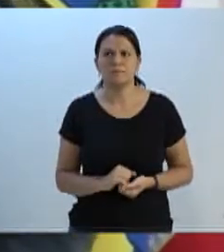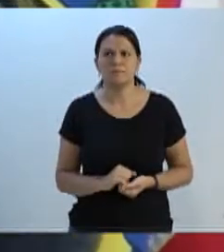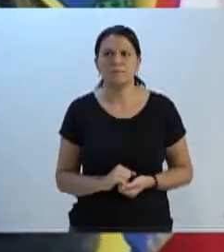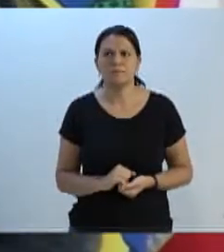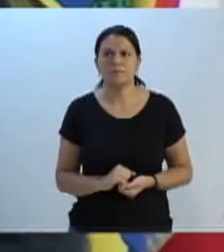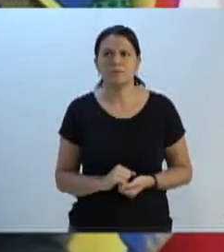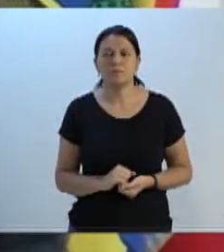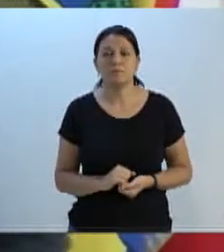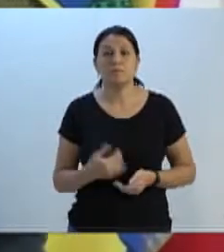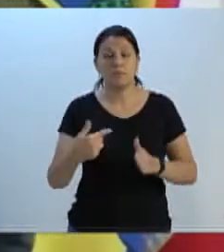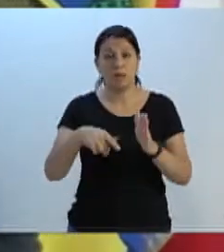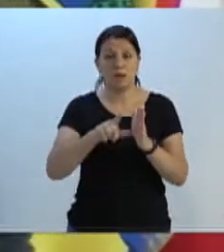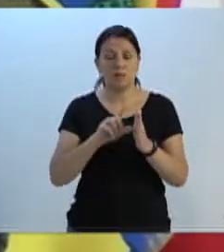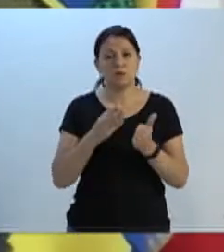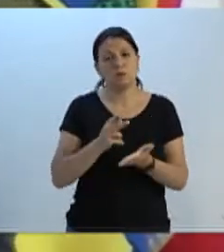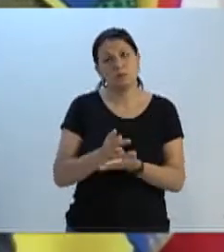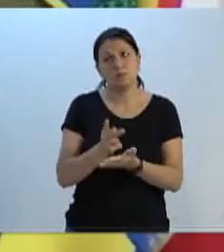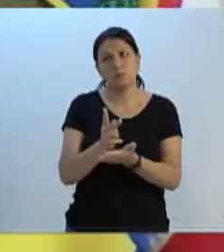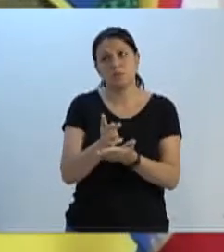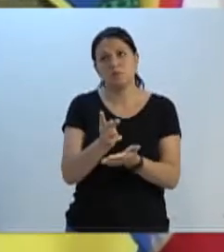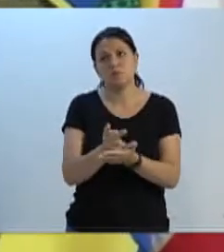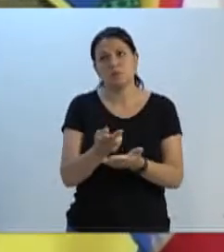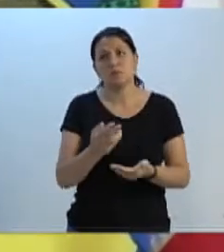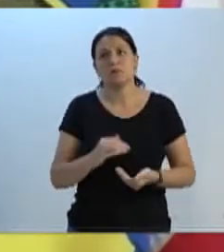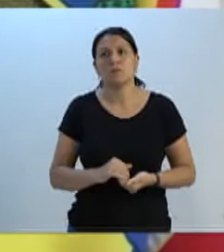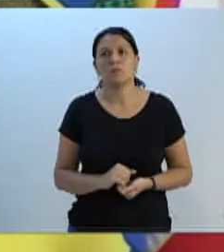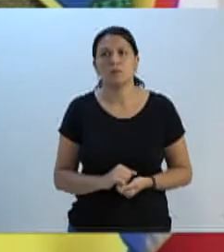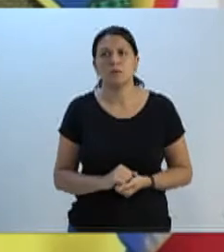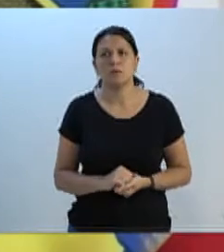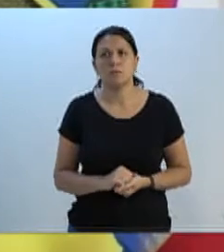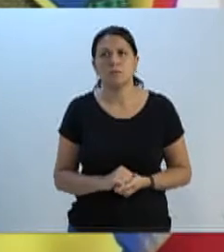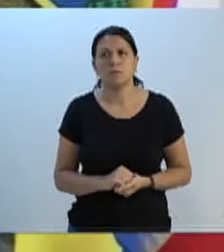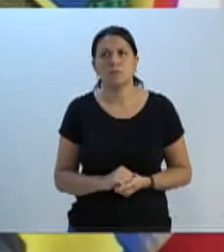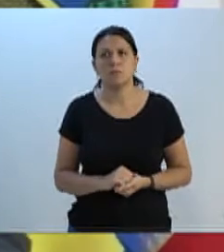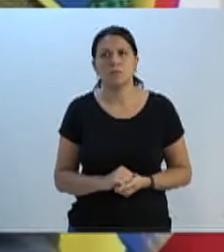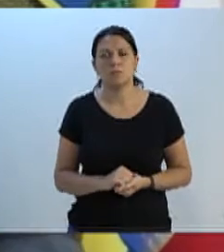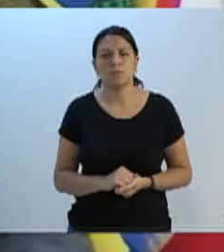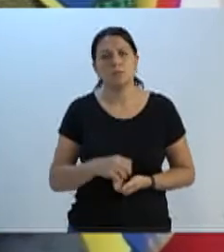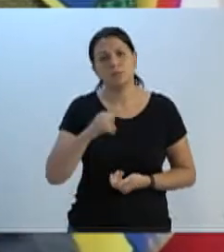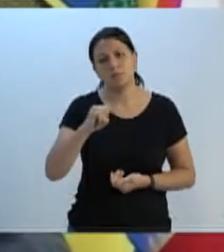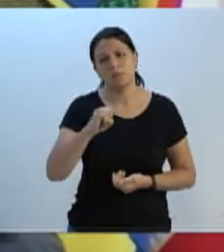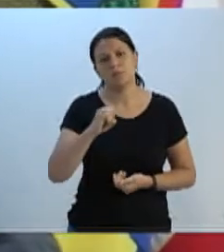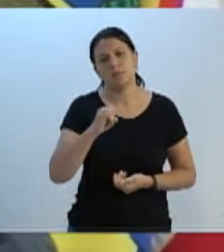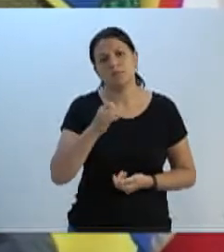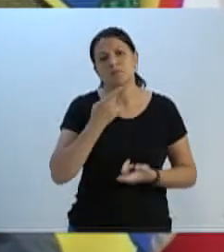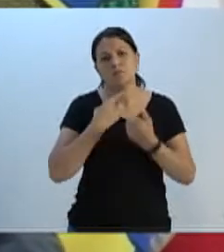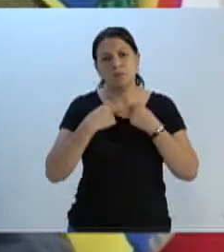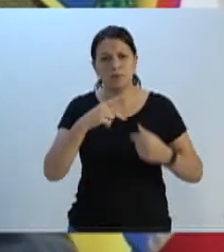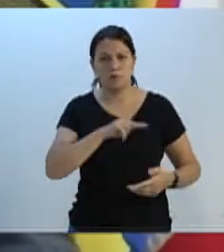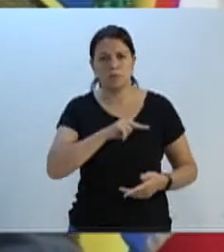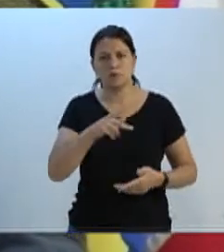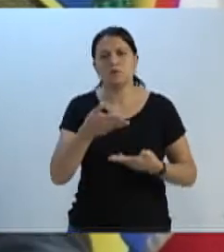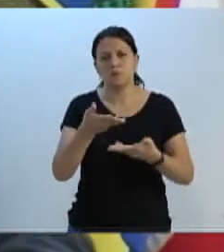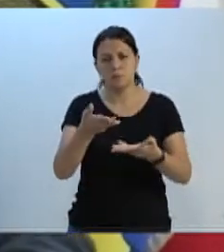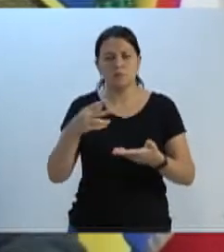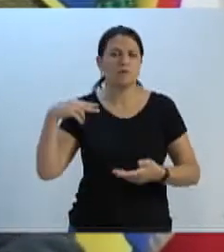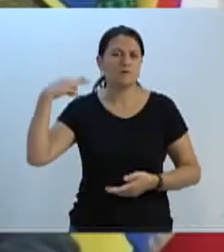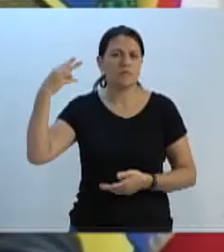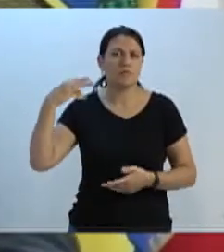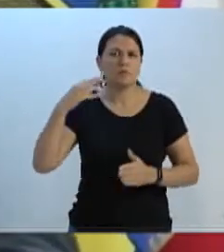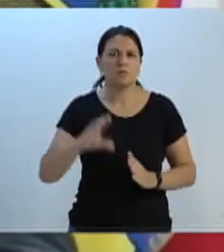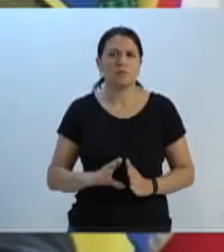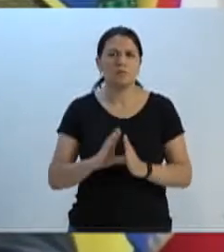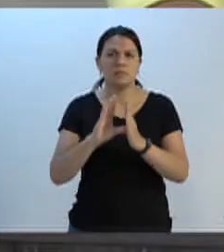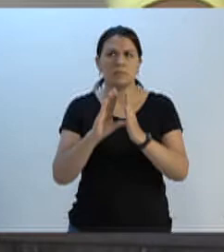Antes de continuar, se for do desejo do presidente, eu concedo a parte ao vereador